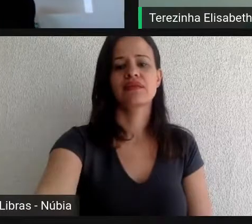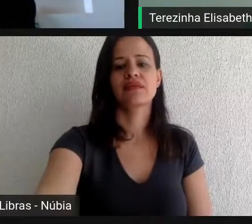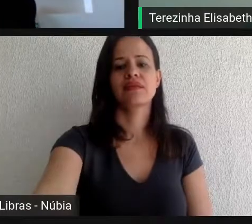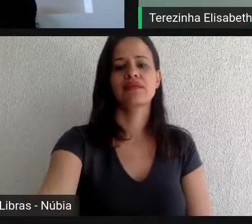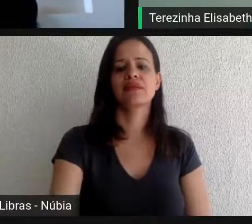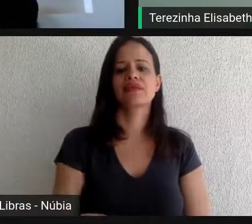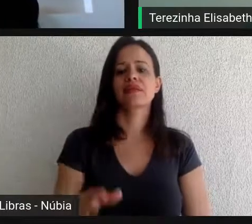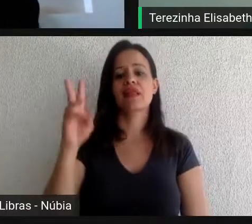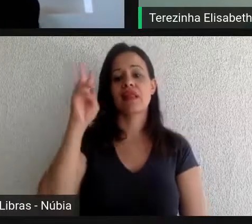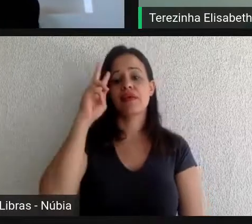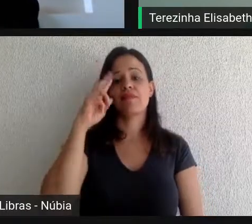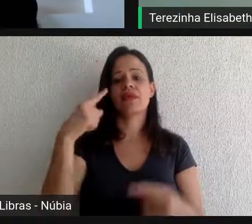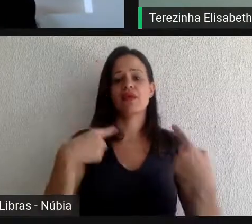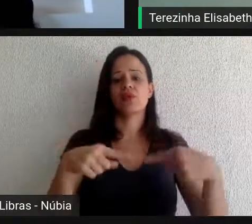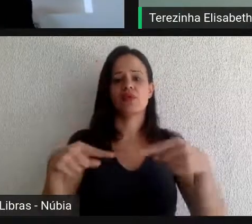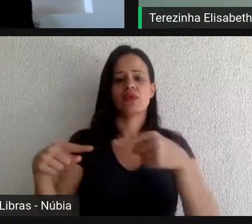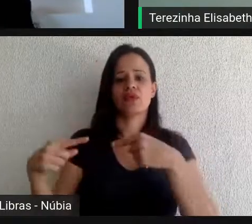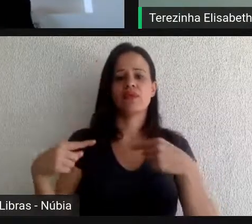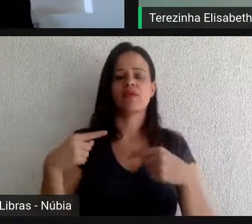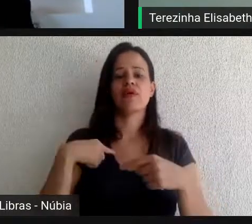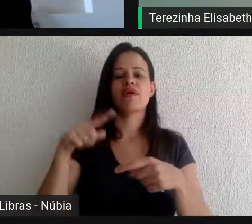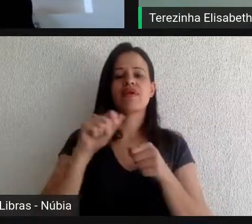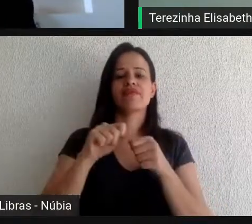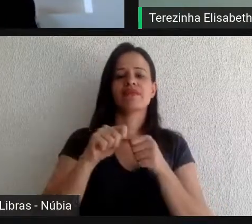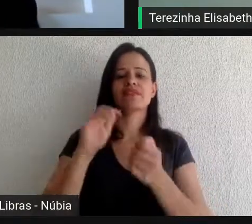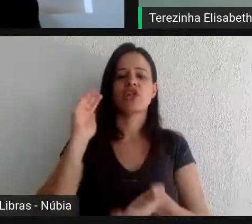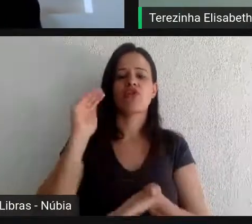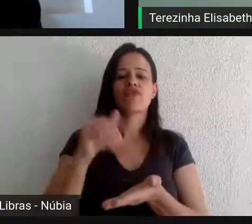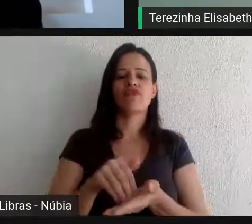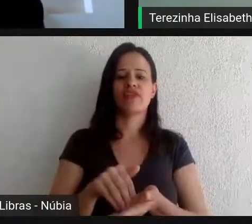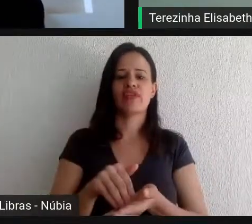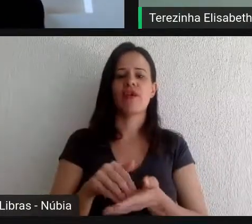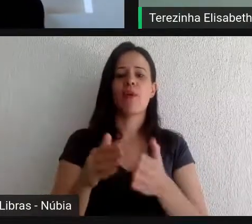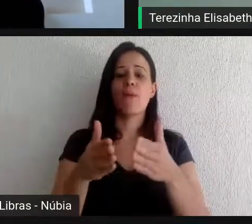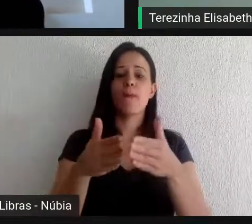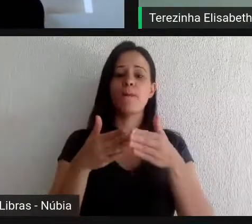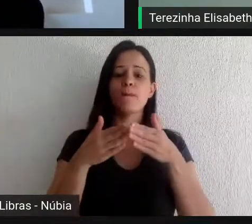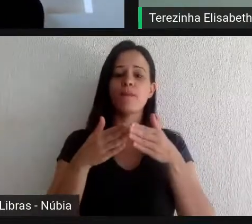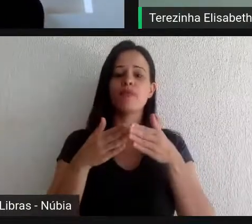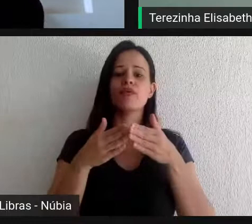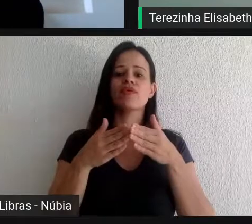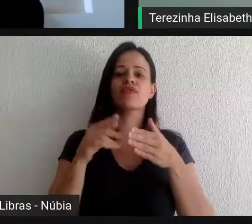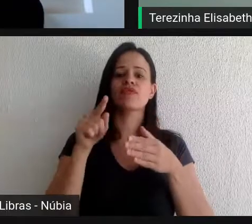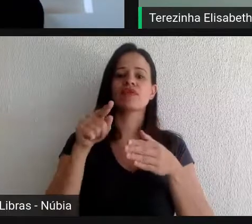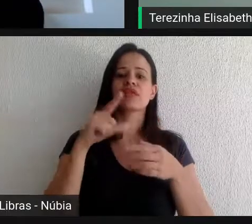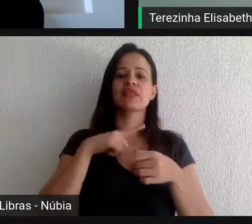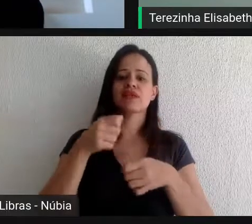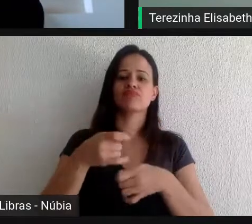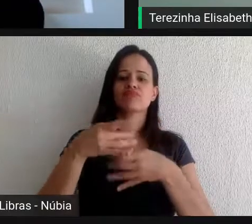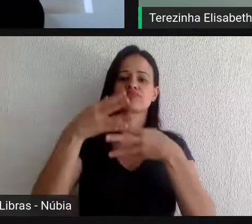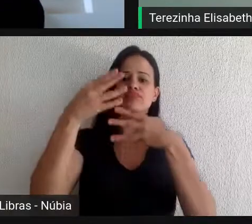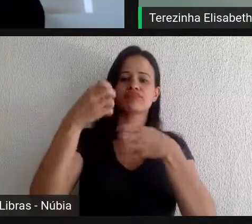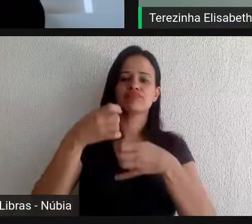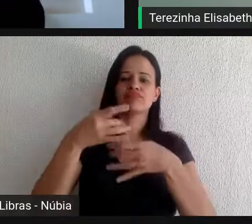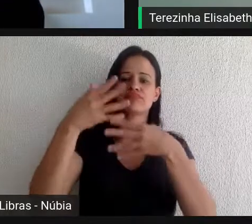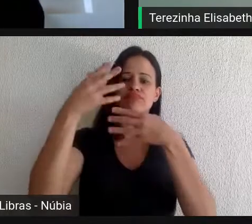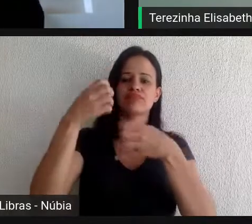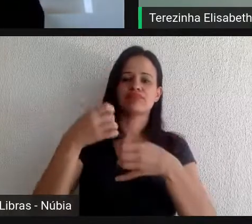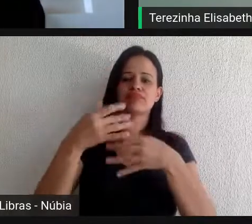o debate nós vamos fazer ao final. E, por favor, utilizem o chat do YouTube para fazer